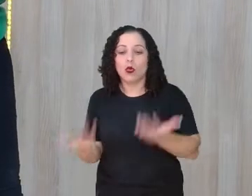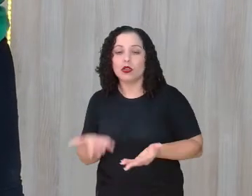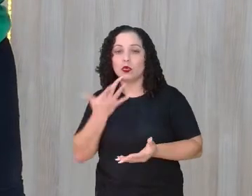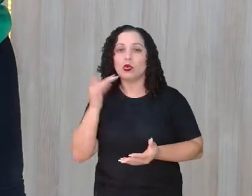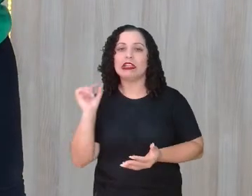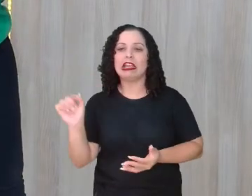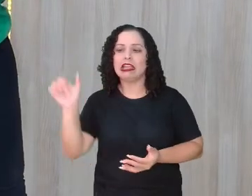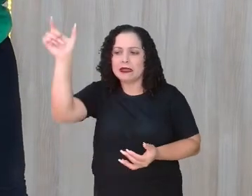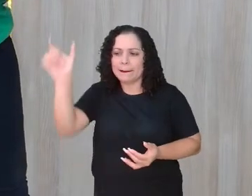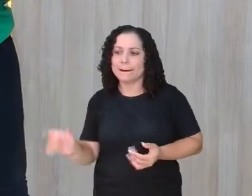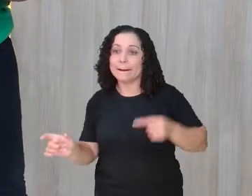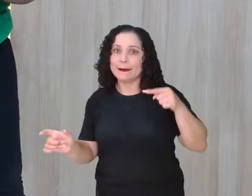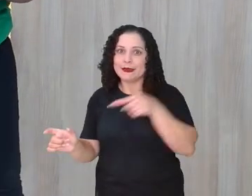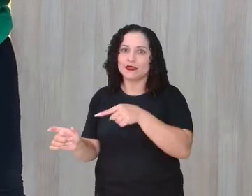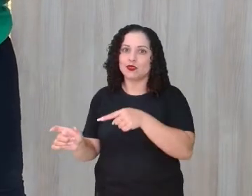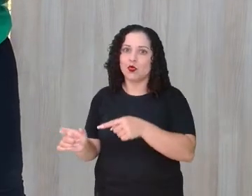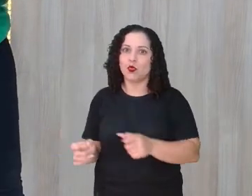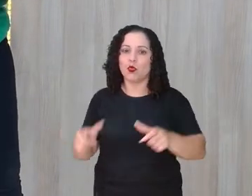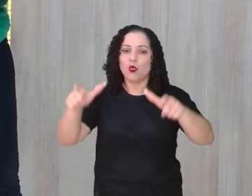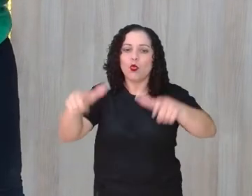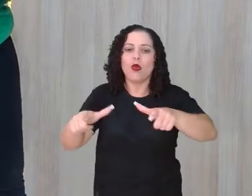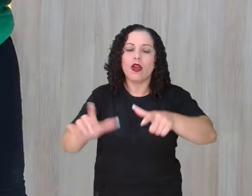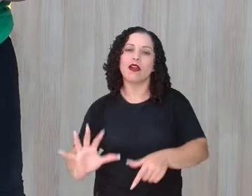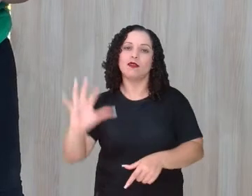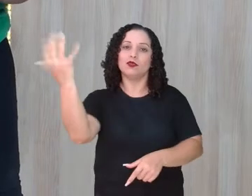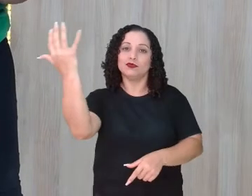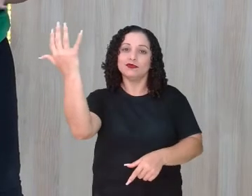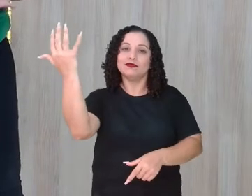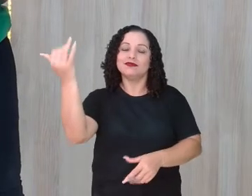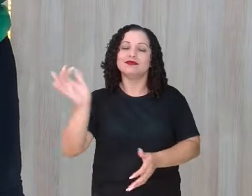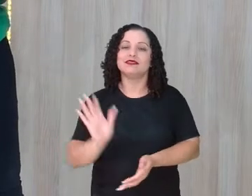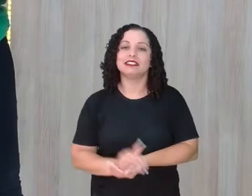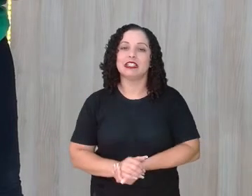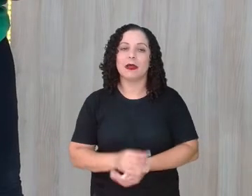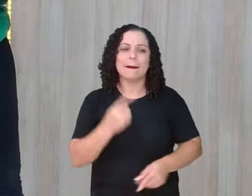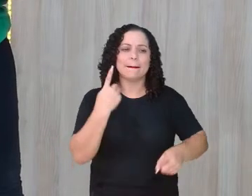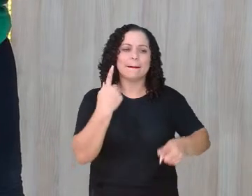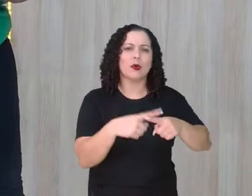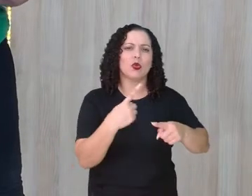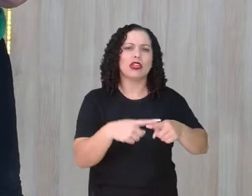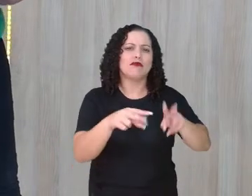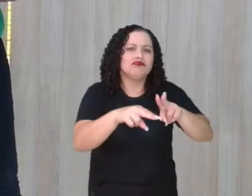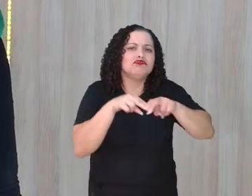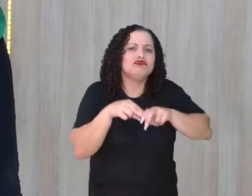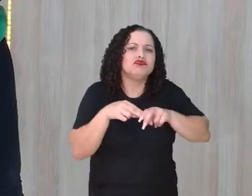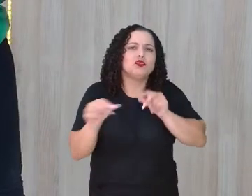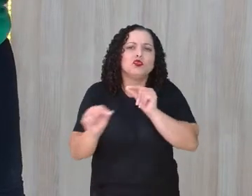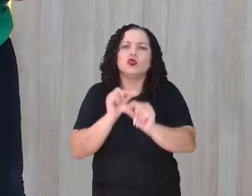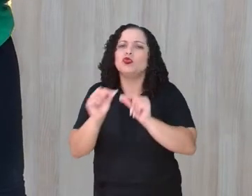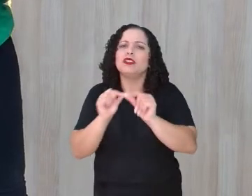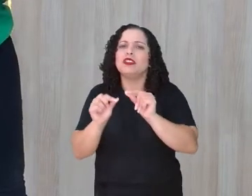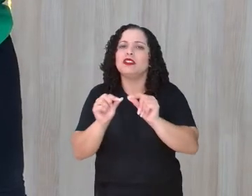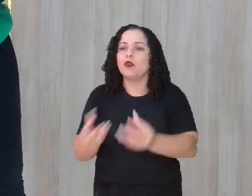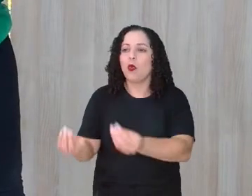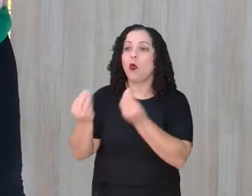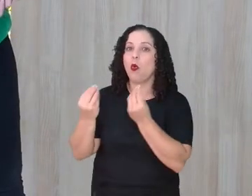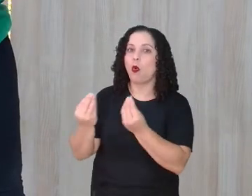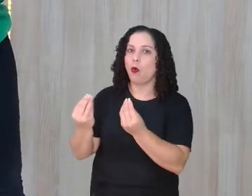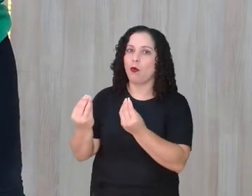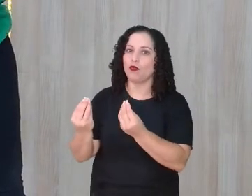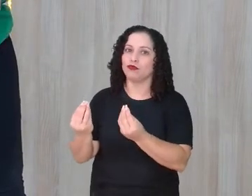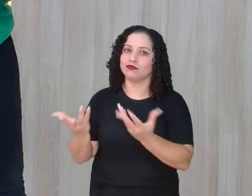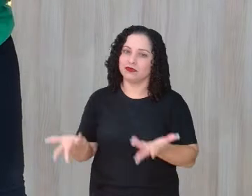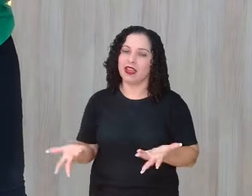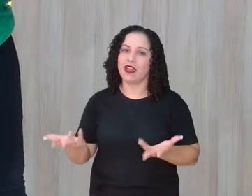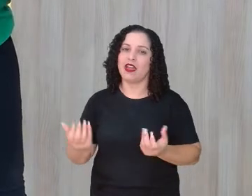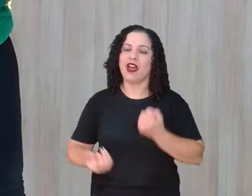fez, onde acontece ou onde aconteceu, por quê e como. Esse porquê e como, tudo bem,